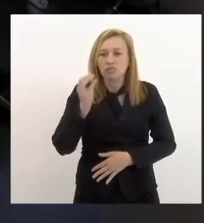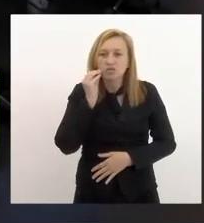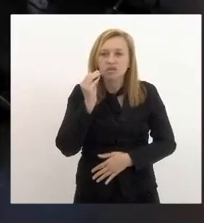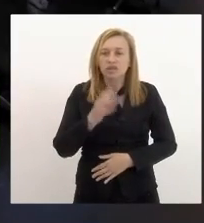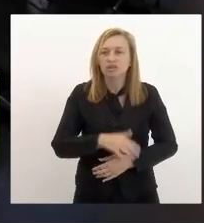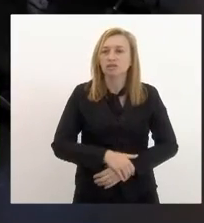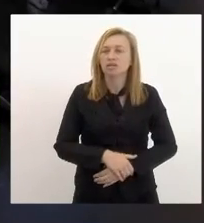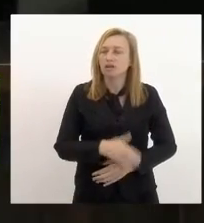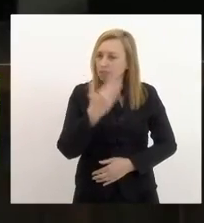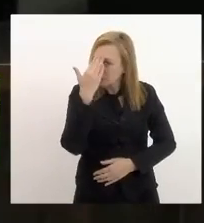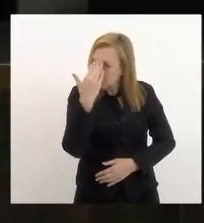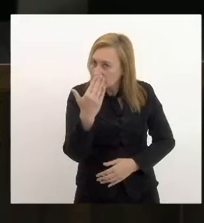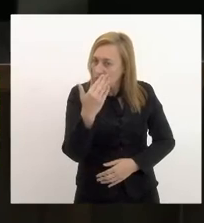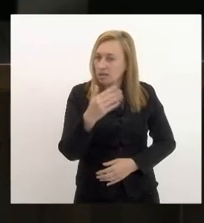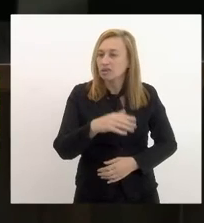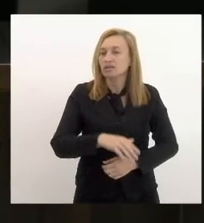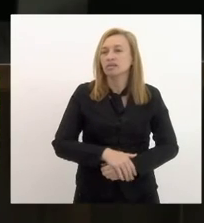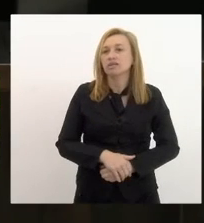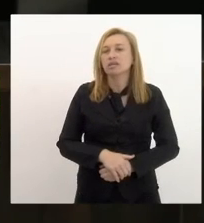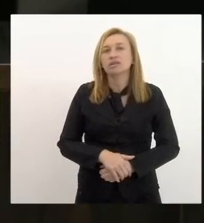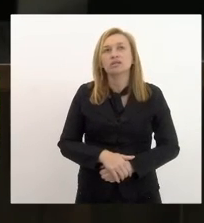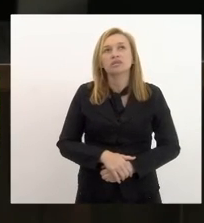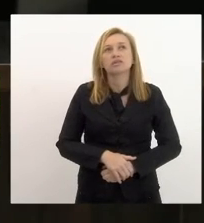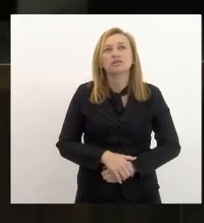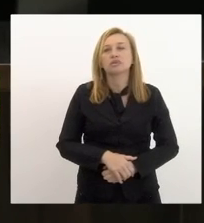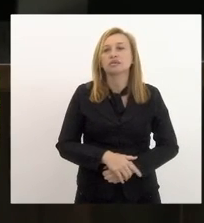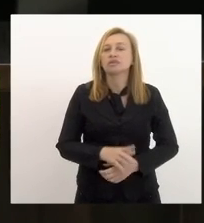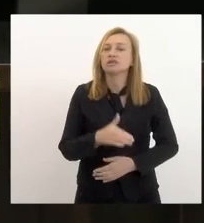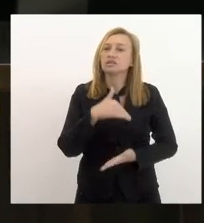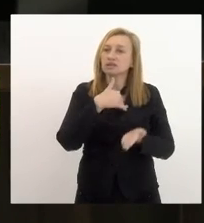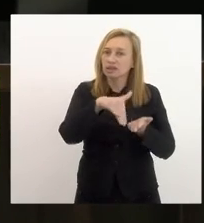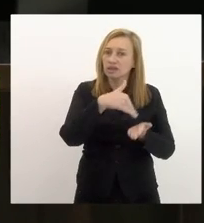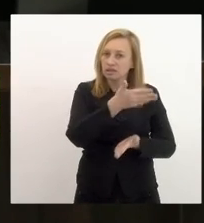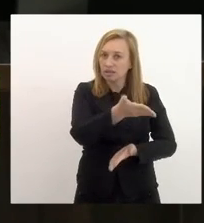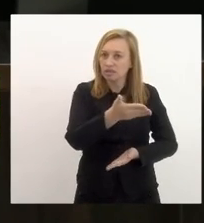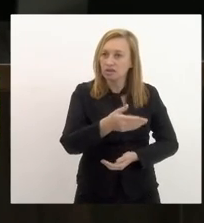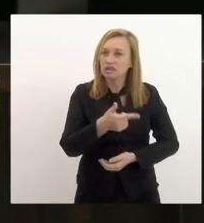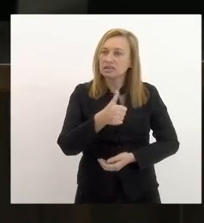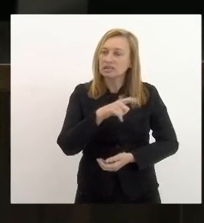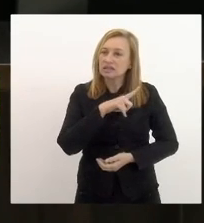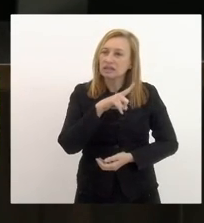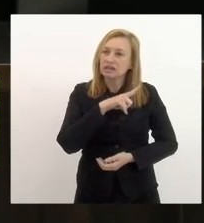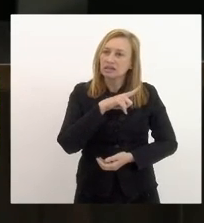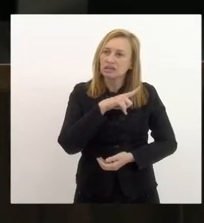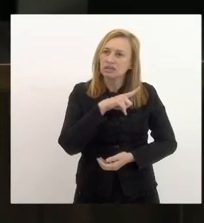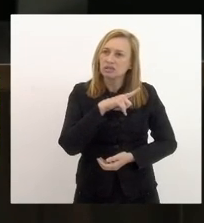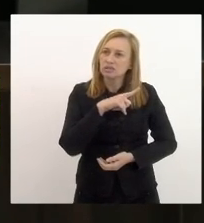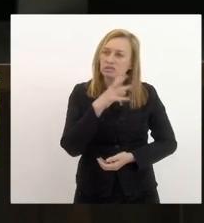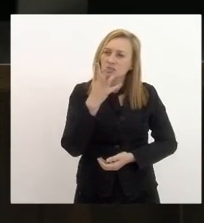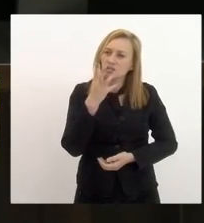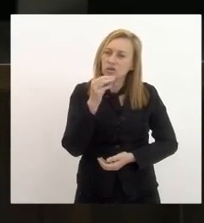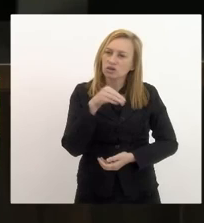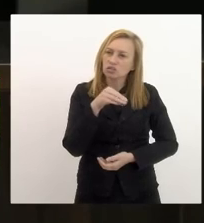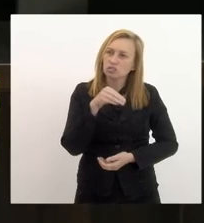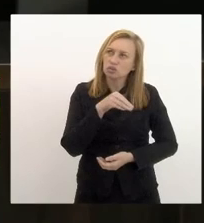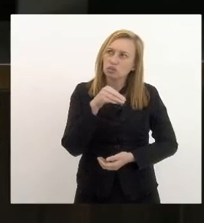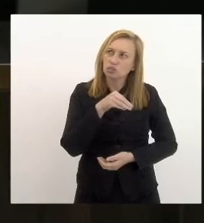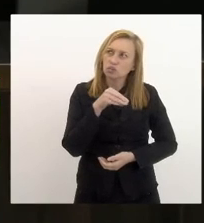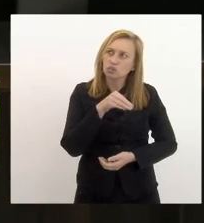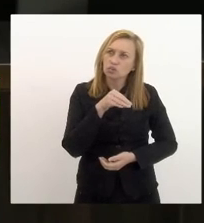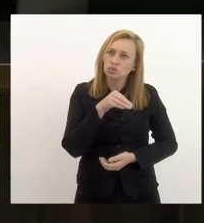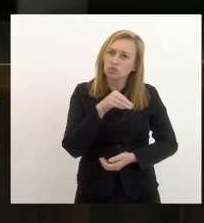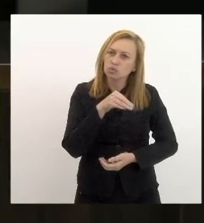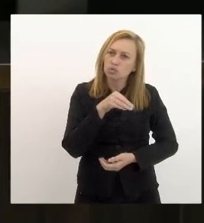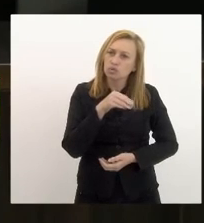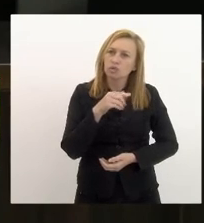oportunidade Muito obrigado choroline secretário o show tem 4 minutos